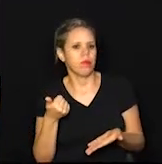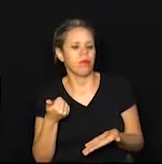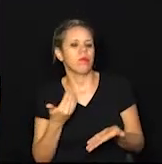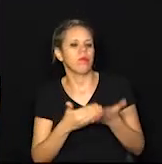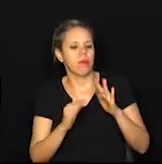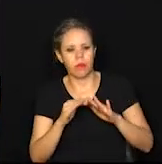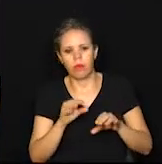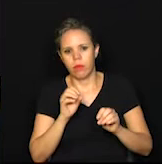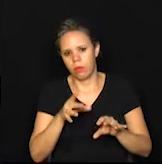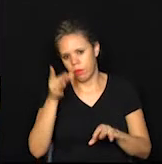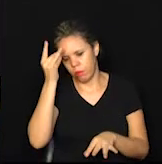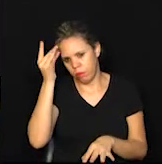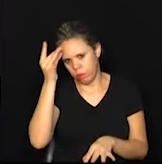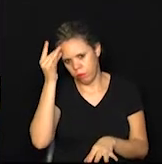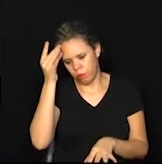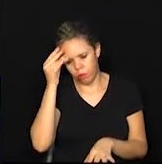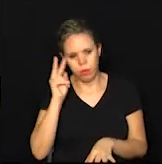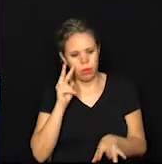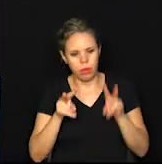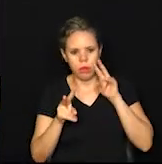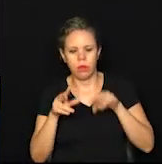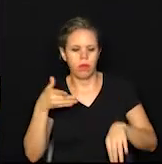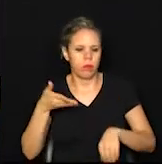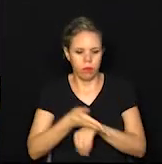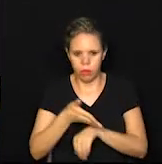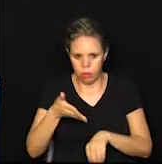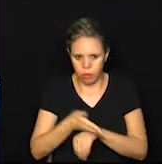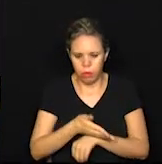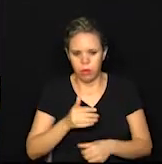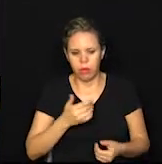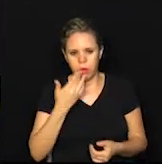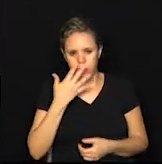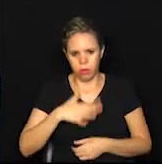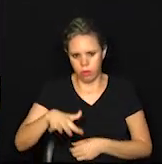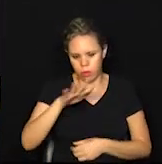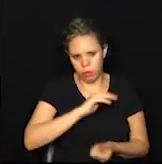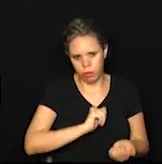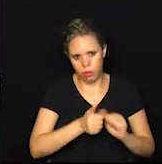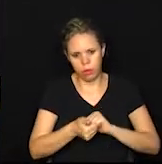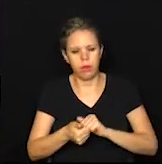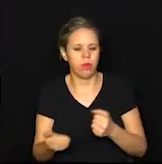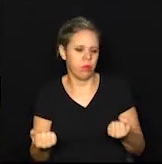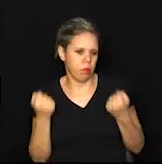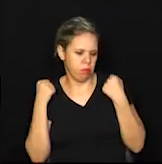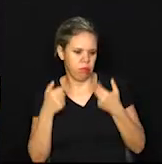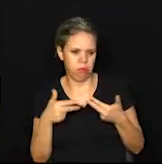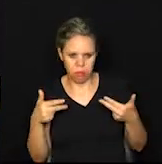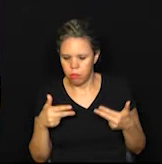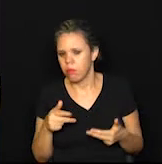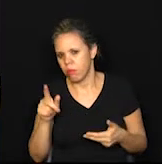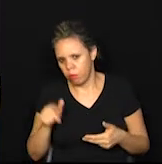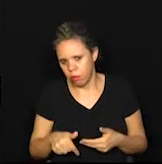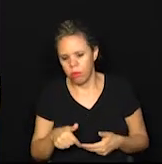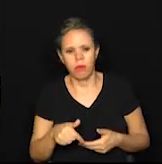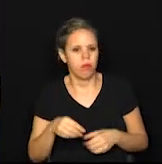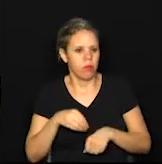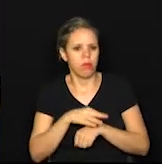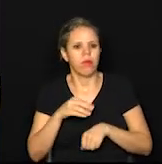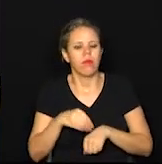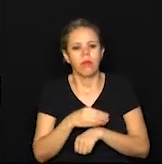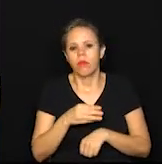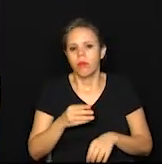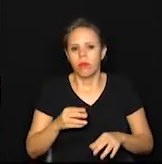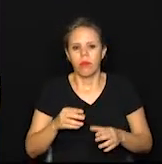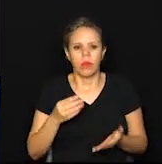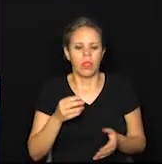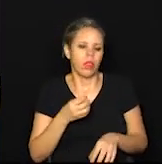gente vê muito que essa inserção de crianças no esporte, ela traz aquela disciplina